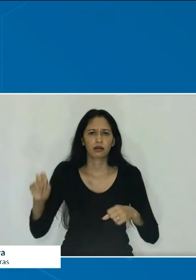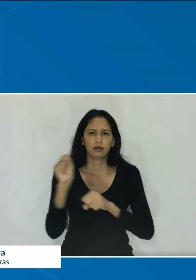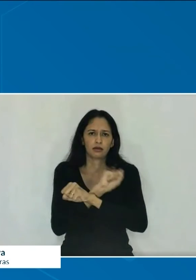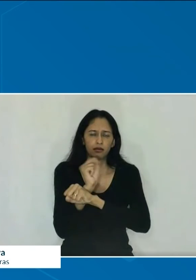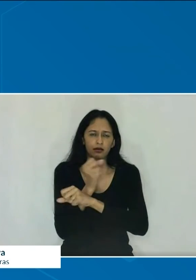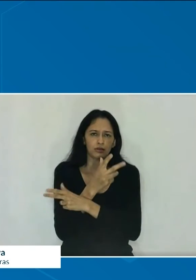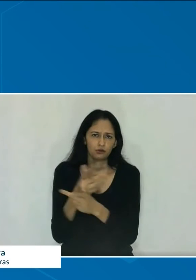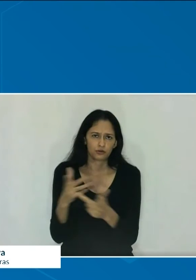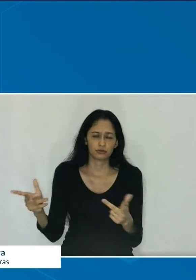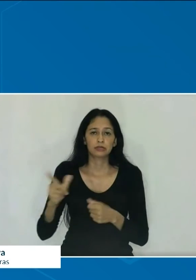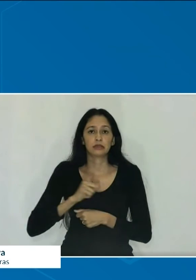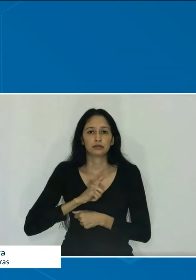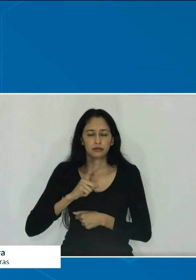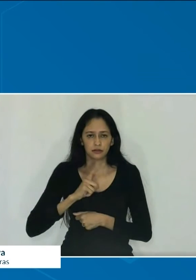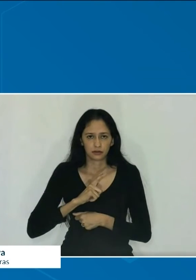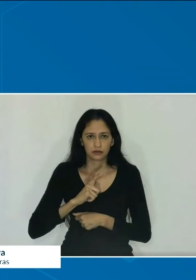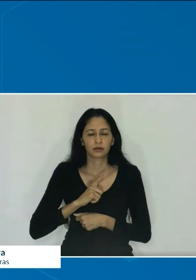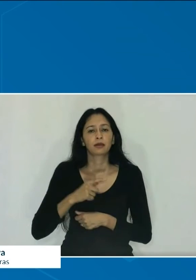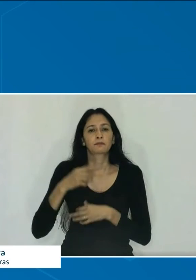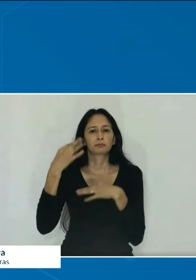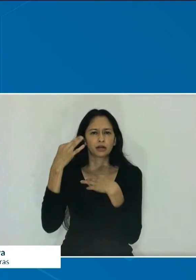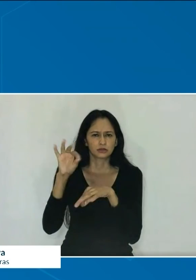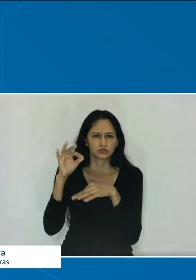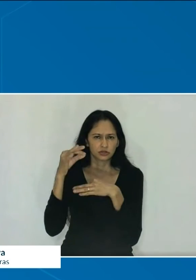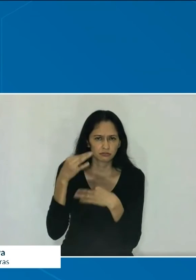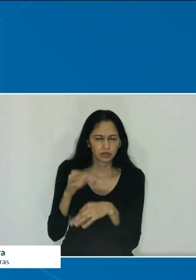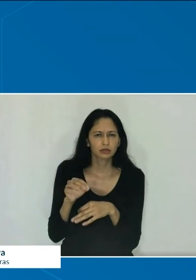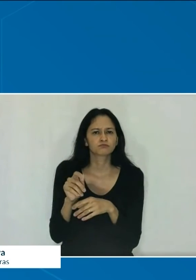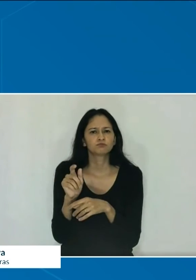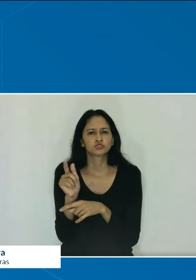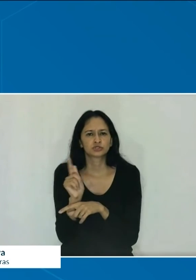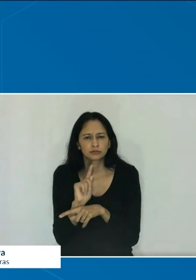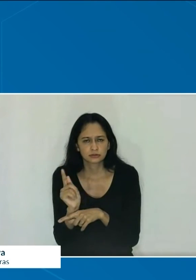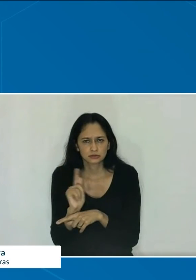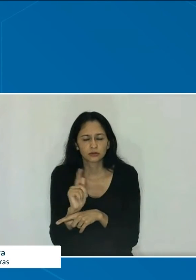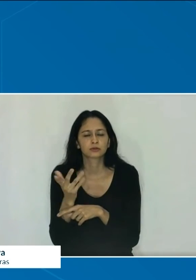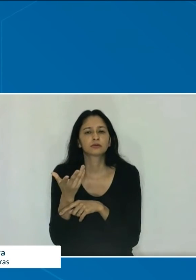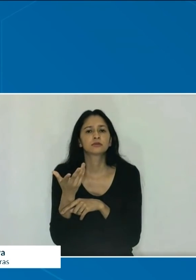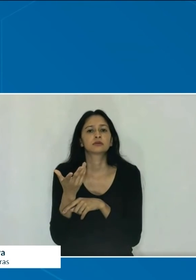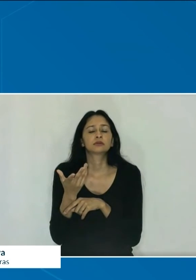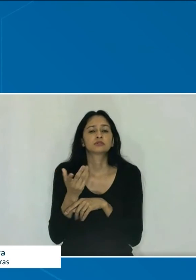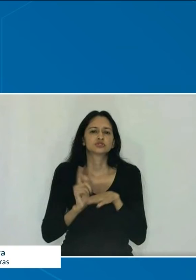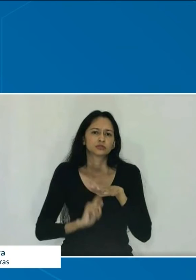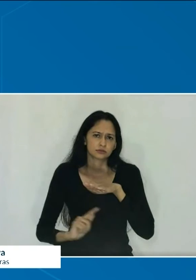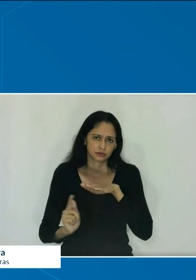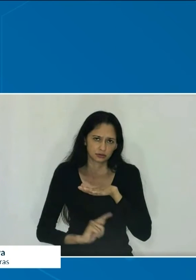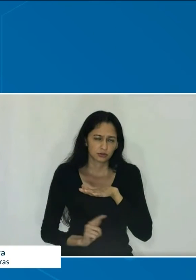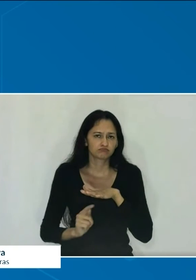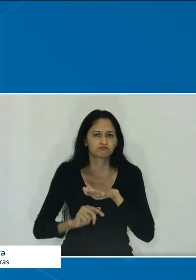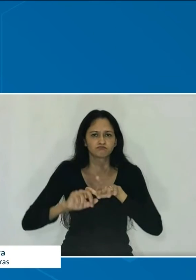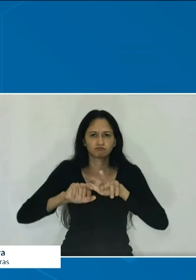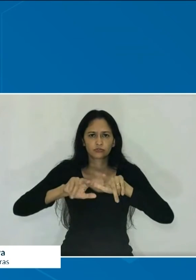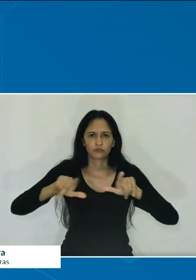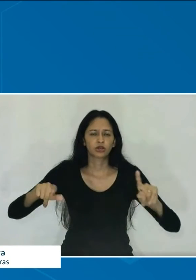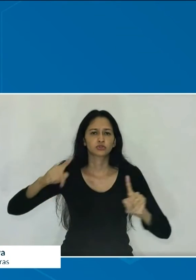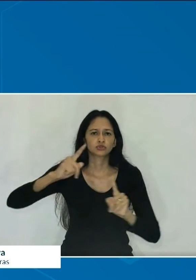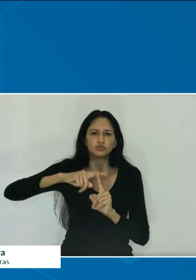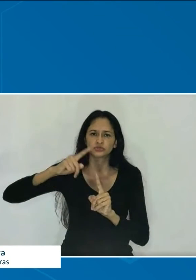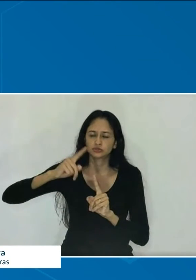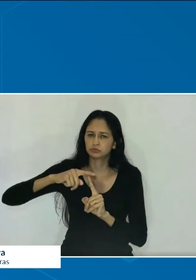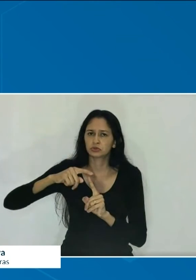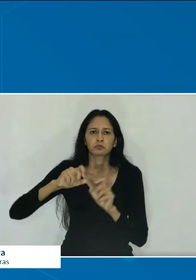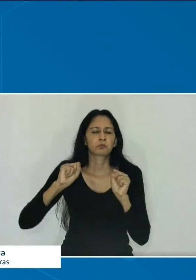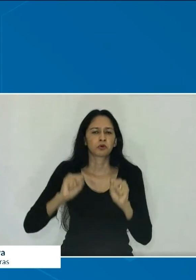tem a parte de operação, planejamento, gestão de todos os modos de transporte, seja o